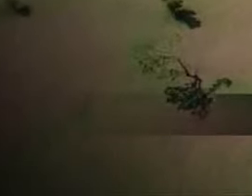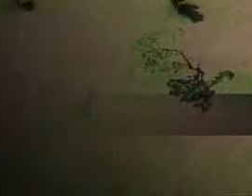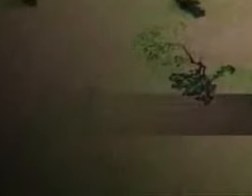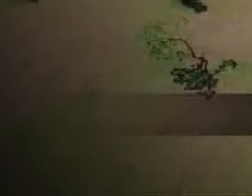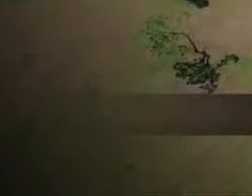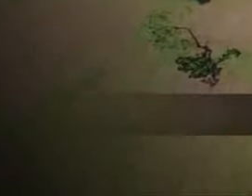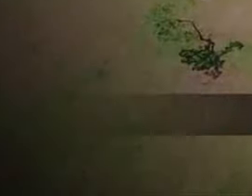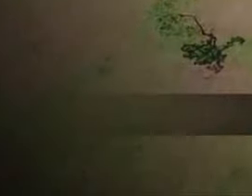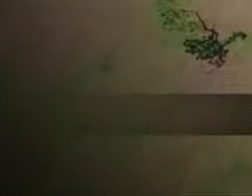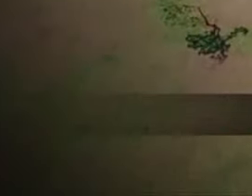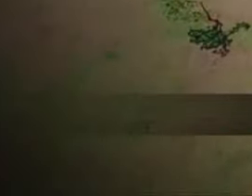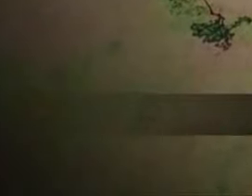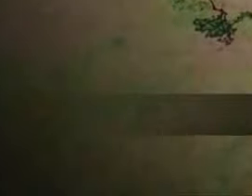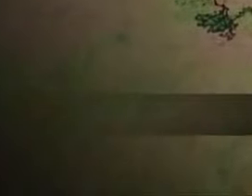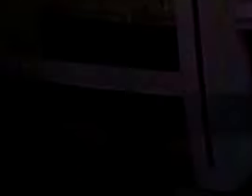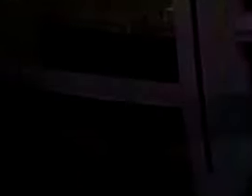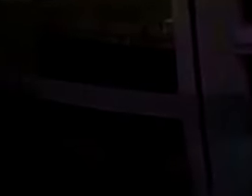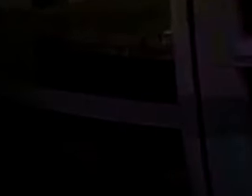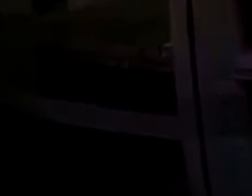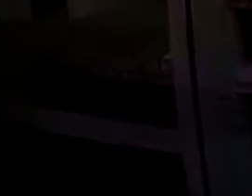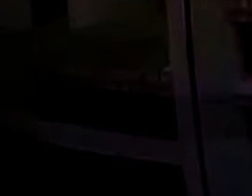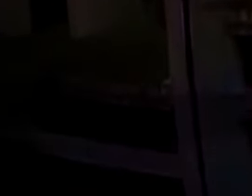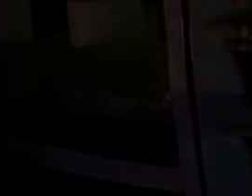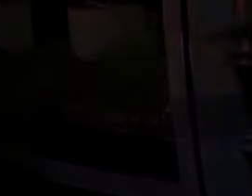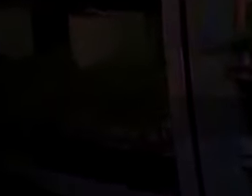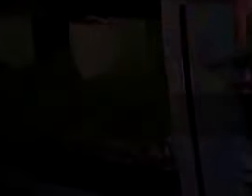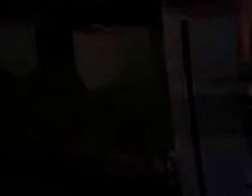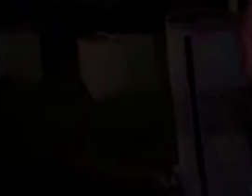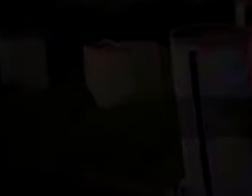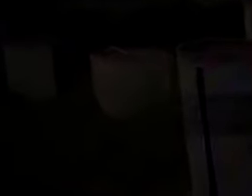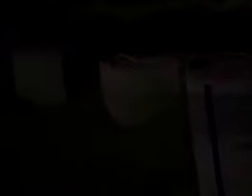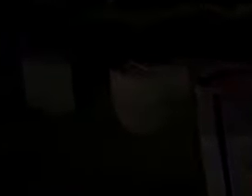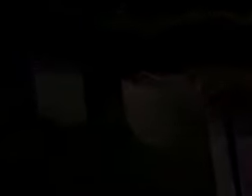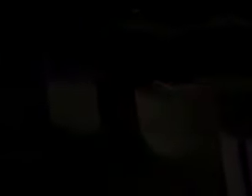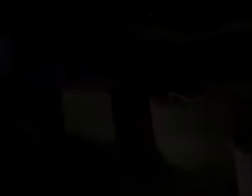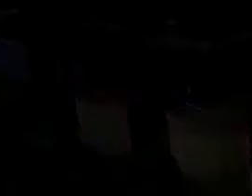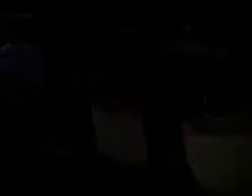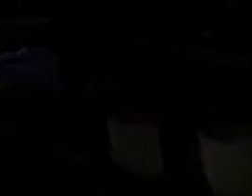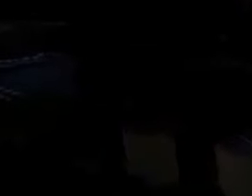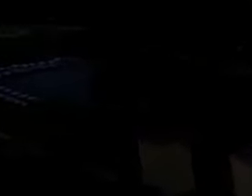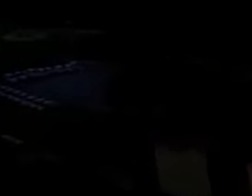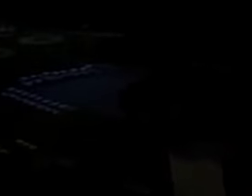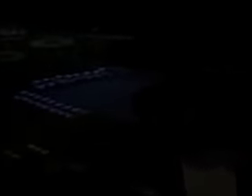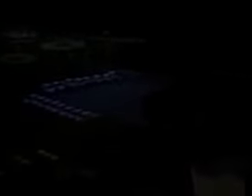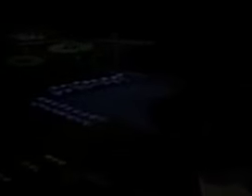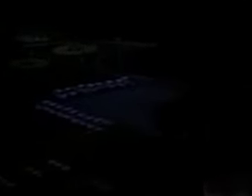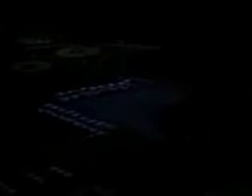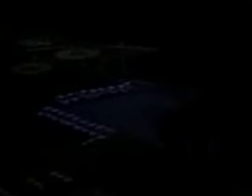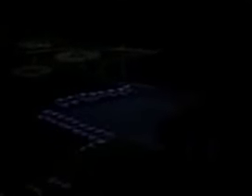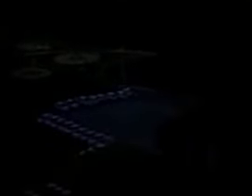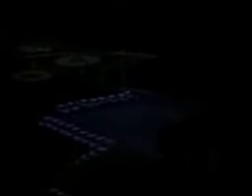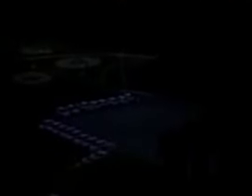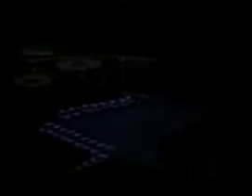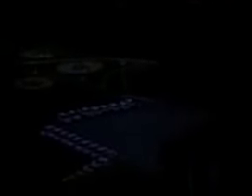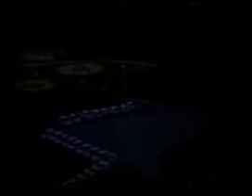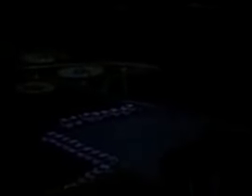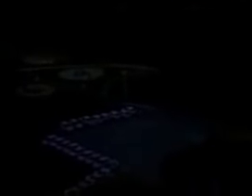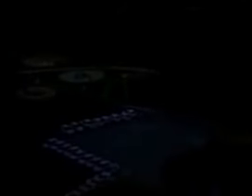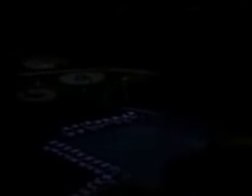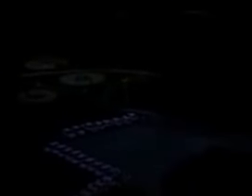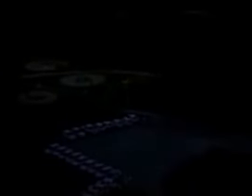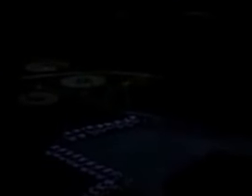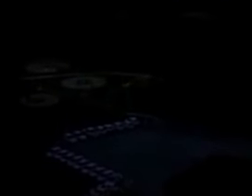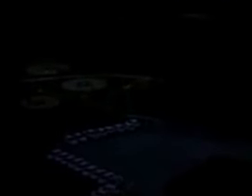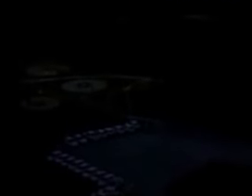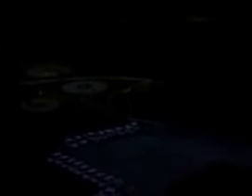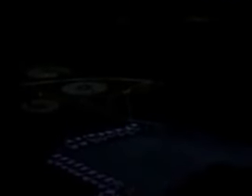o lvaro que ostentas estrelado deica o verde louro desta flâmula